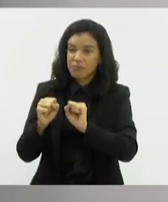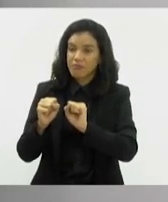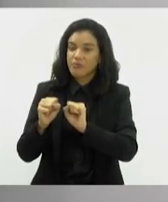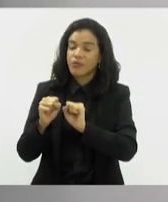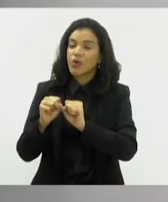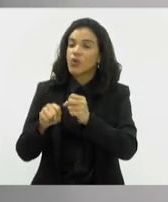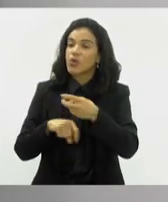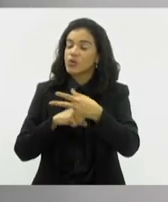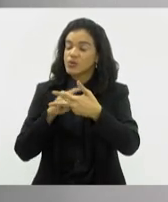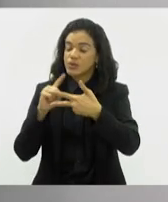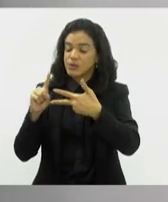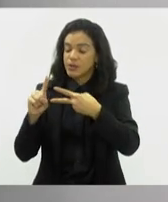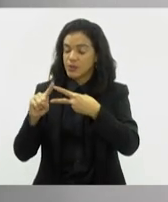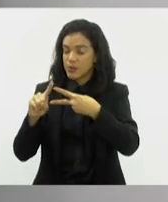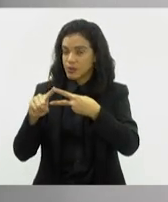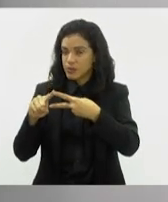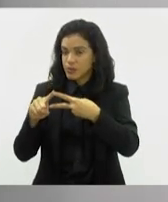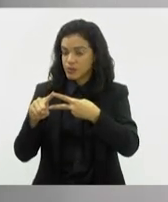O 2º